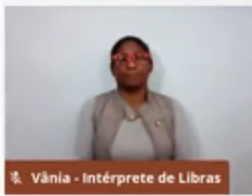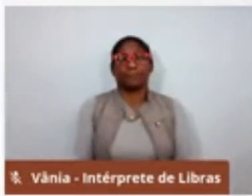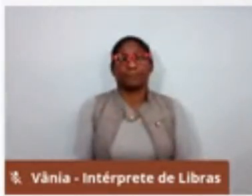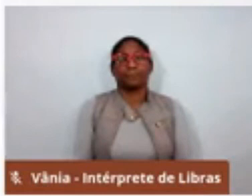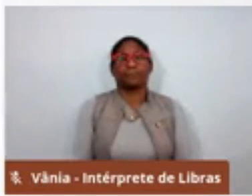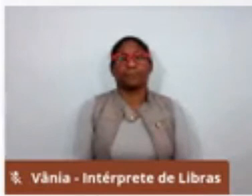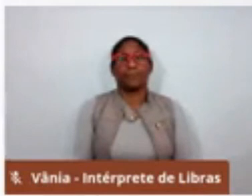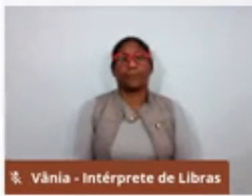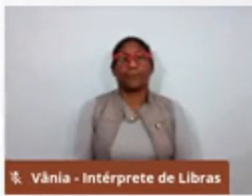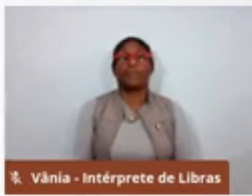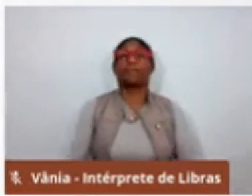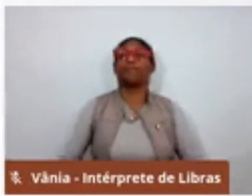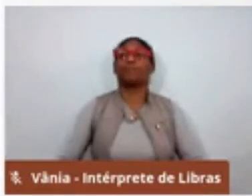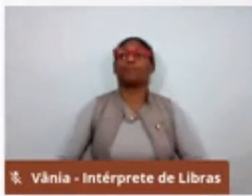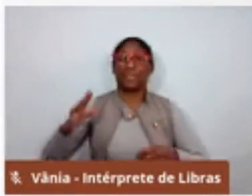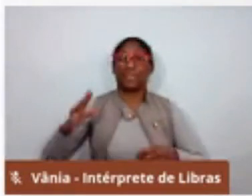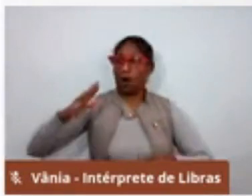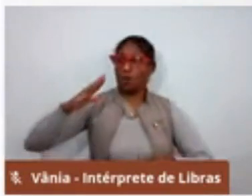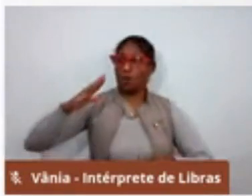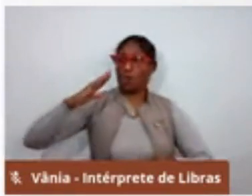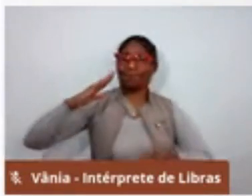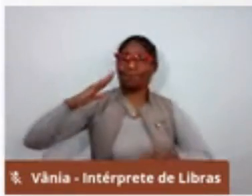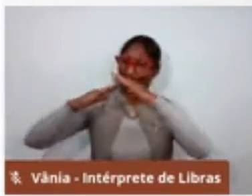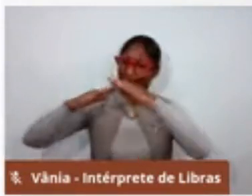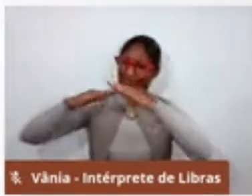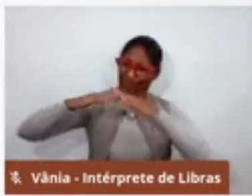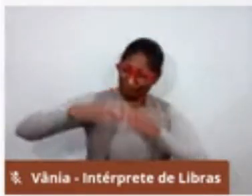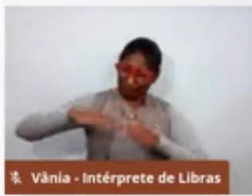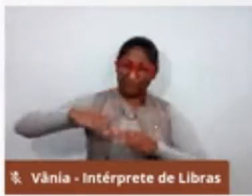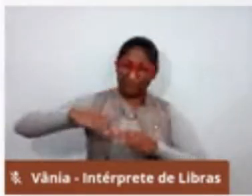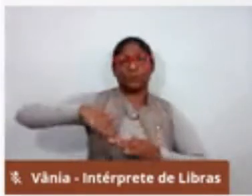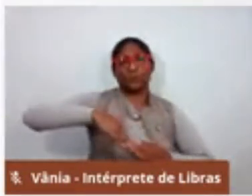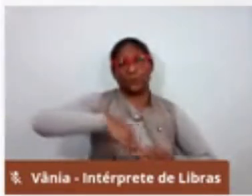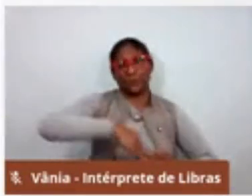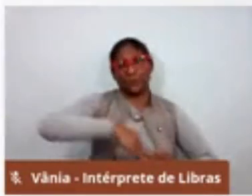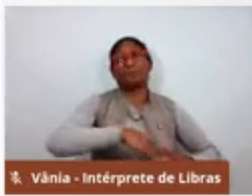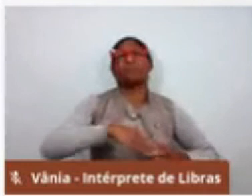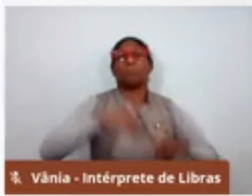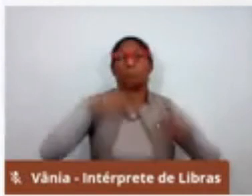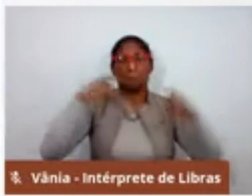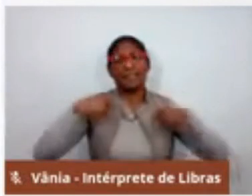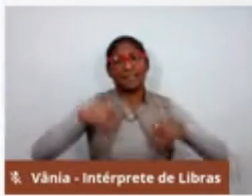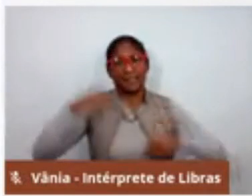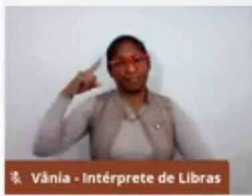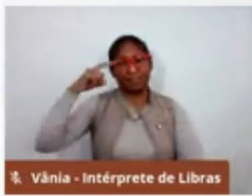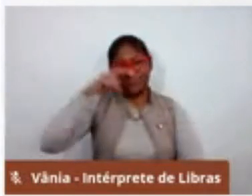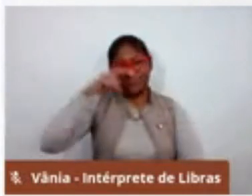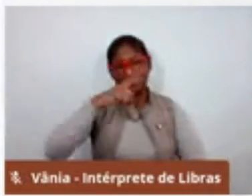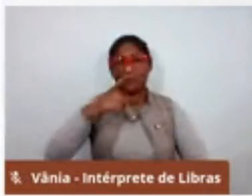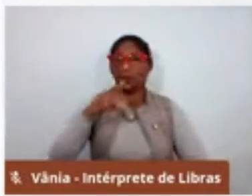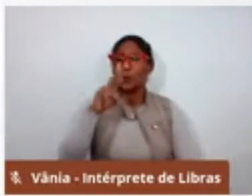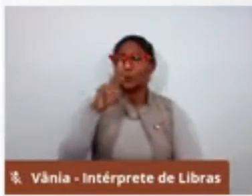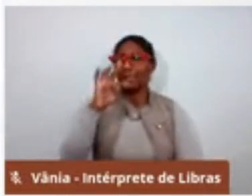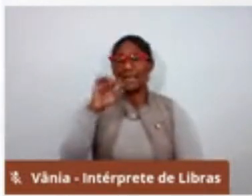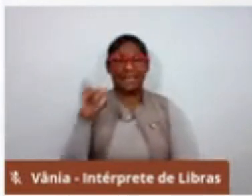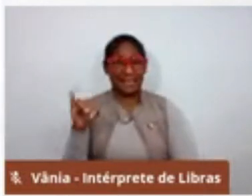baixarmos essa curva, né, e viabilizarmos a superação desse momento mais crítico de demanda por UTIs, especialmente